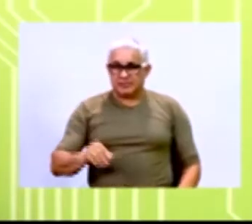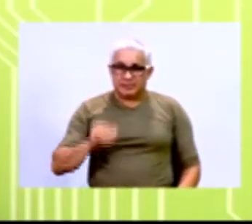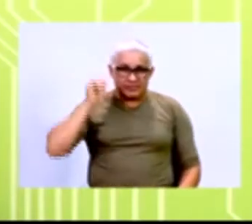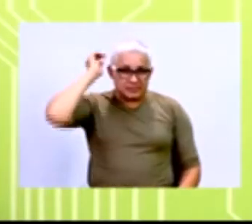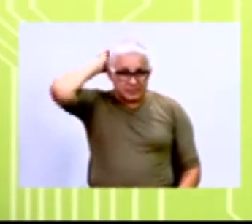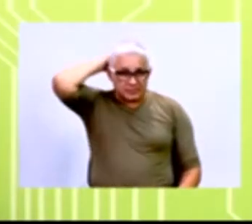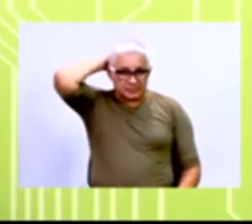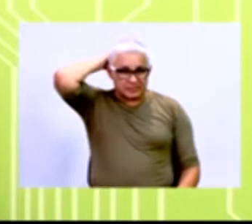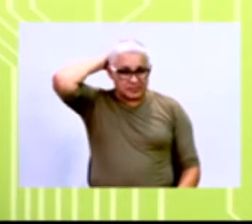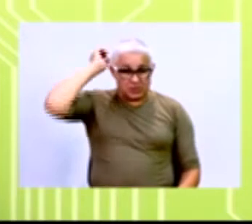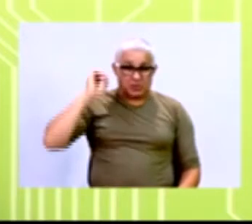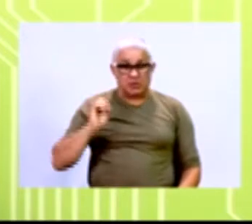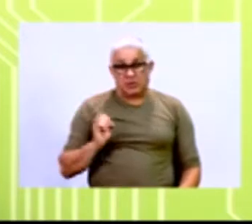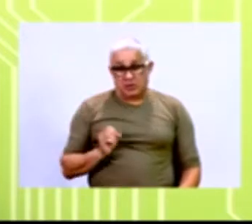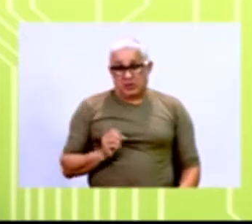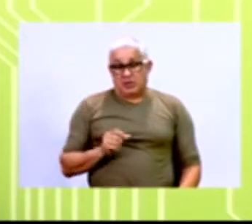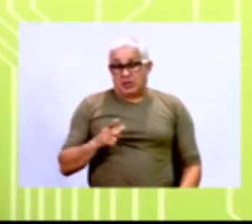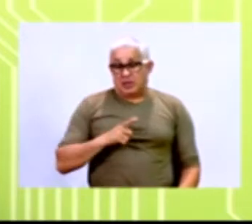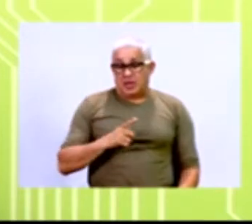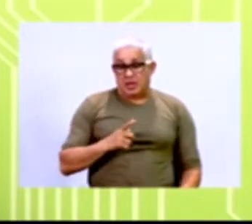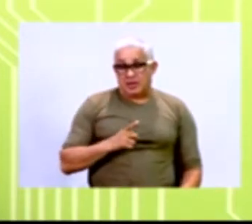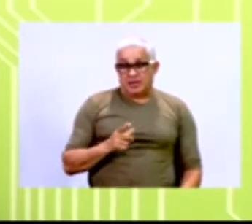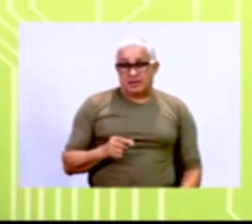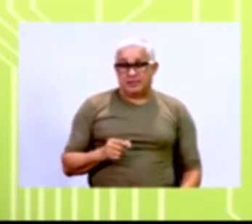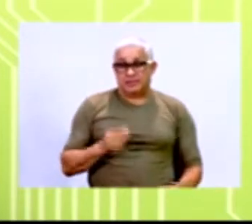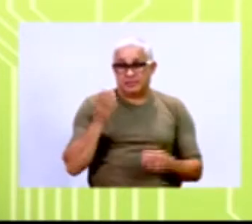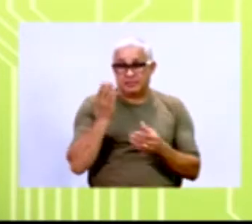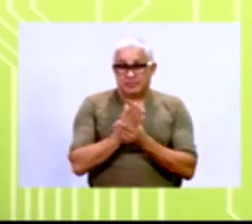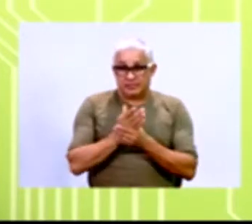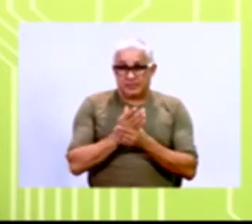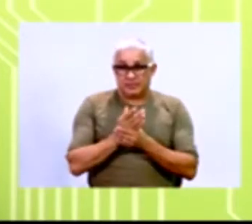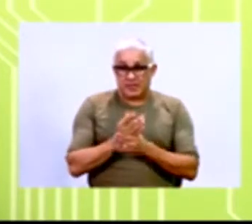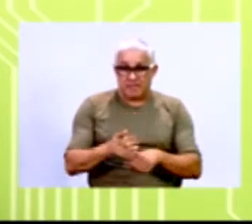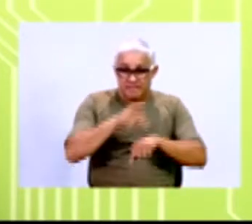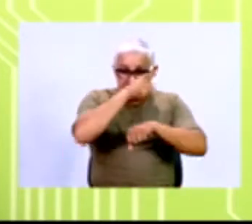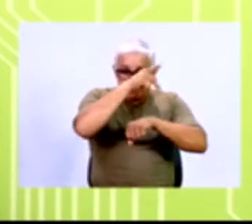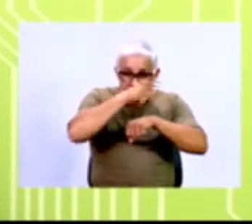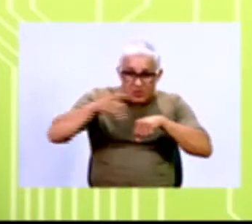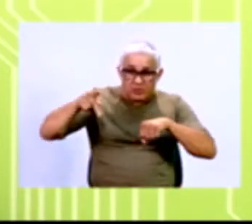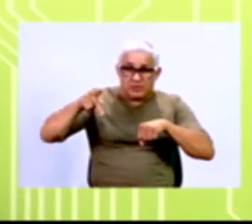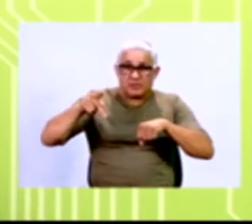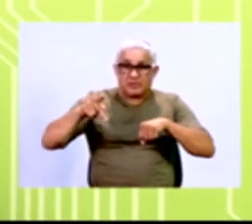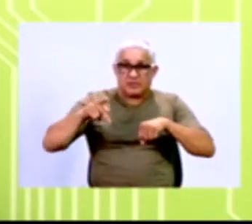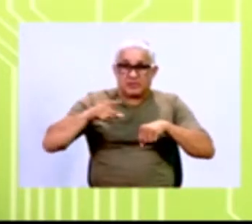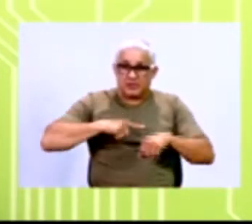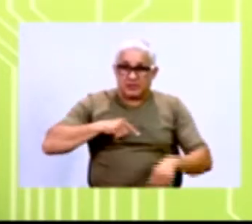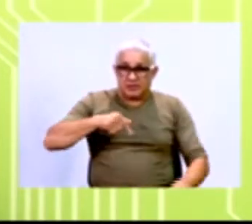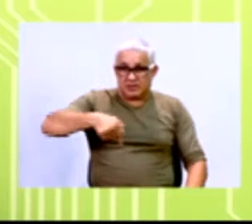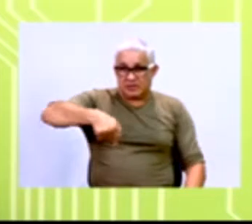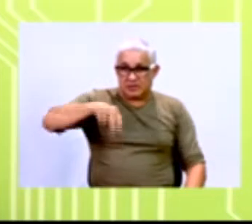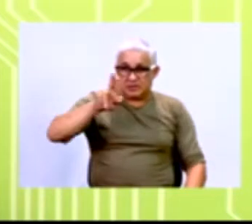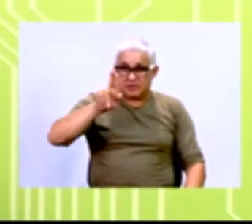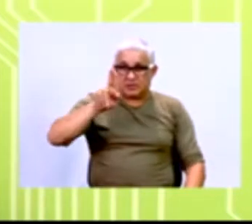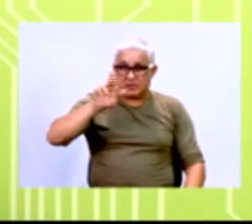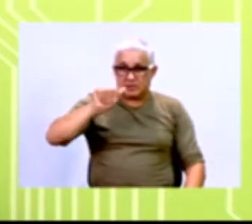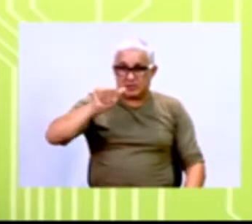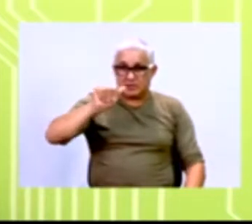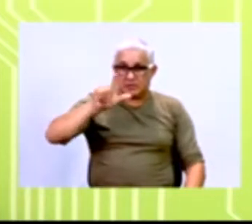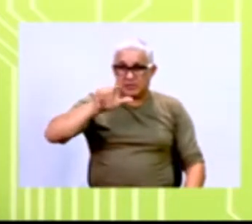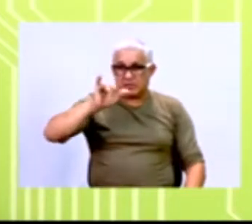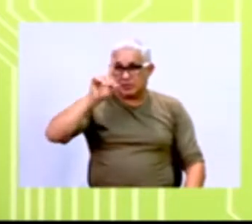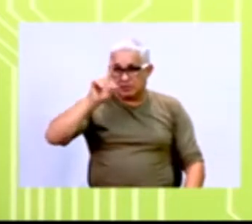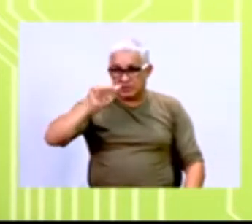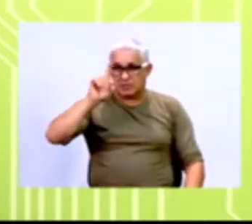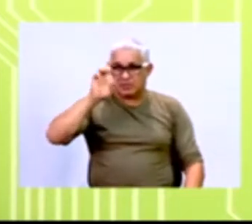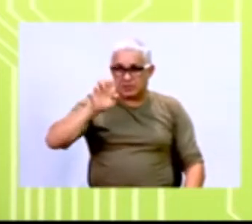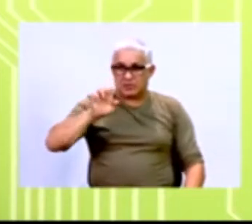é o WAV, né? Ele produz um arquivo puro, um arquivo que tem uma qualidade máxima de áudio. É o arquivo que a